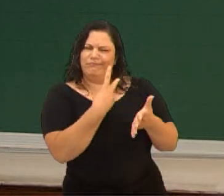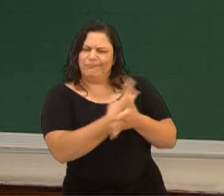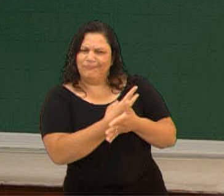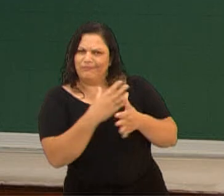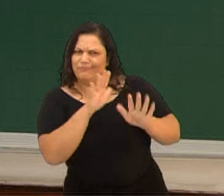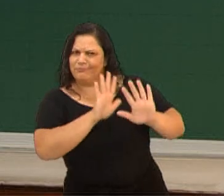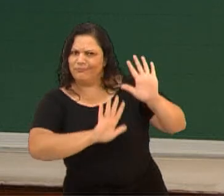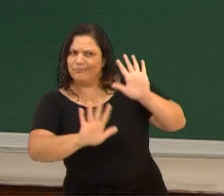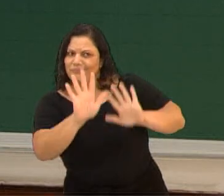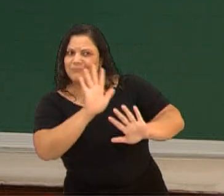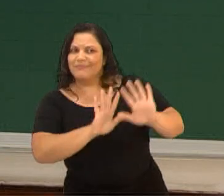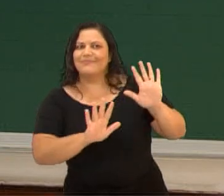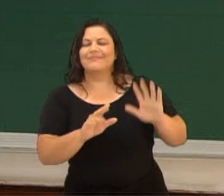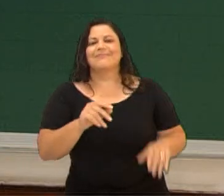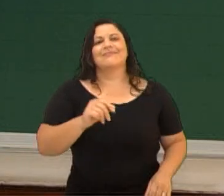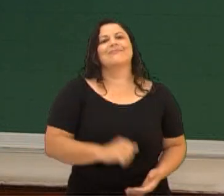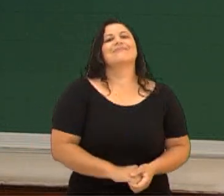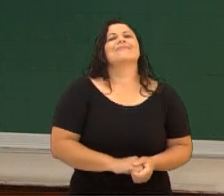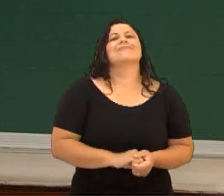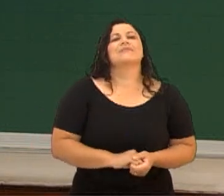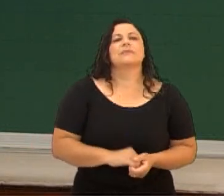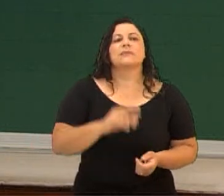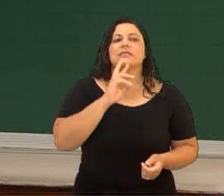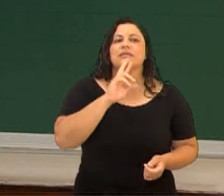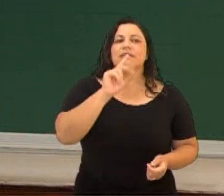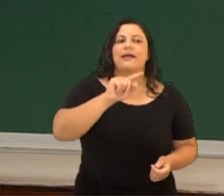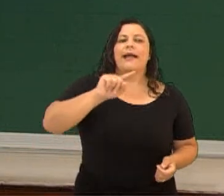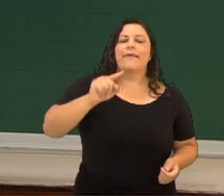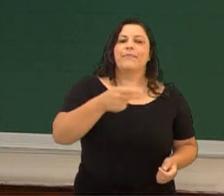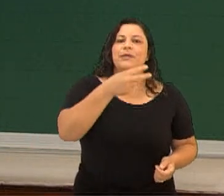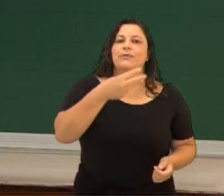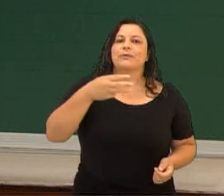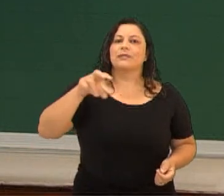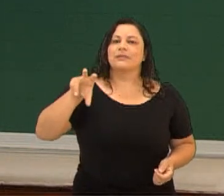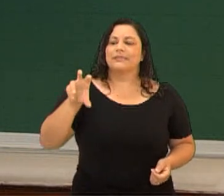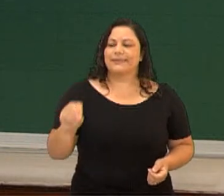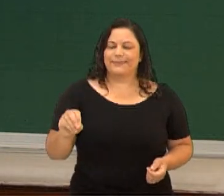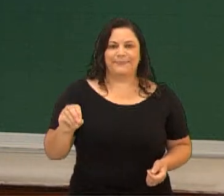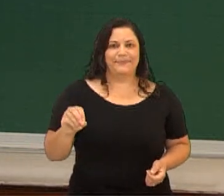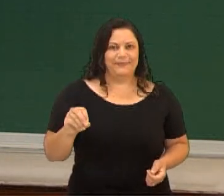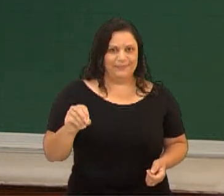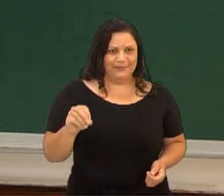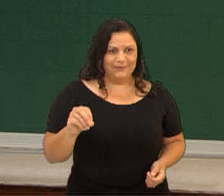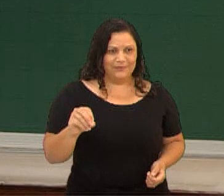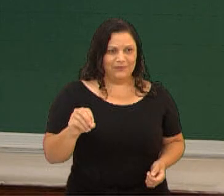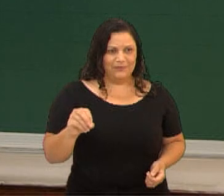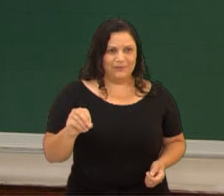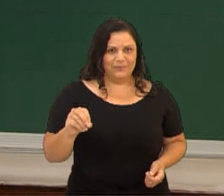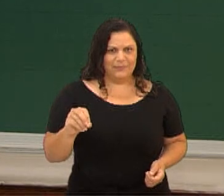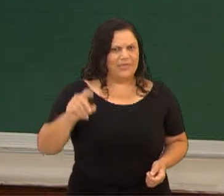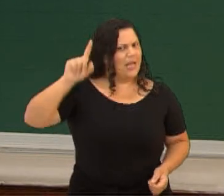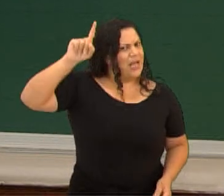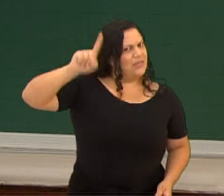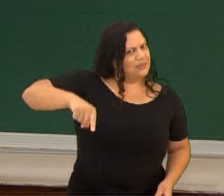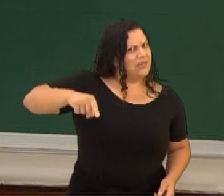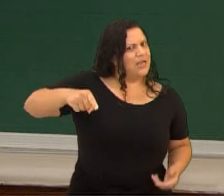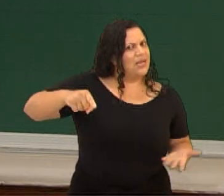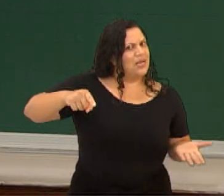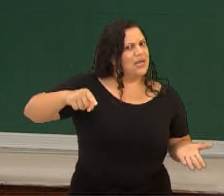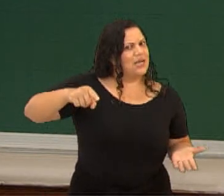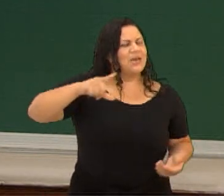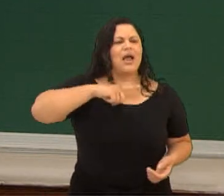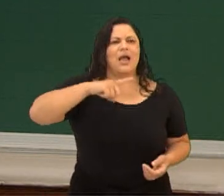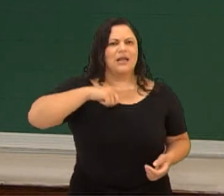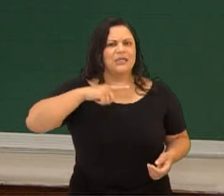Cuidado! 150 vezes 9 vai dar 1.350. Será que tinha isso daí numa